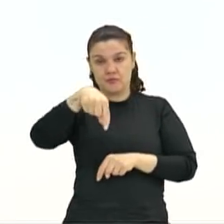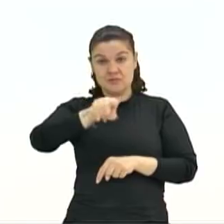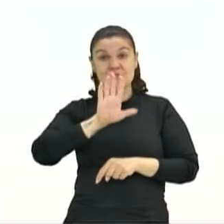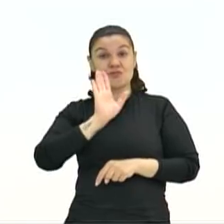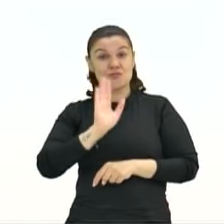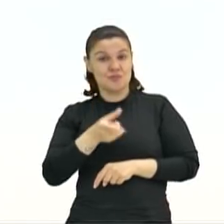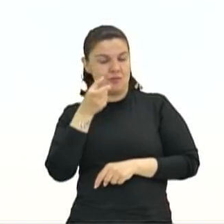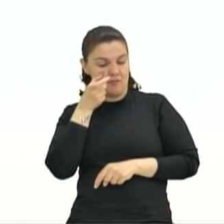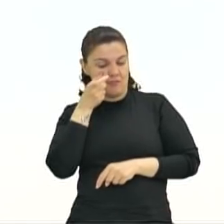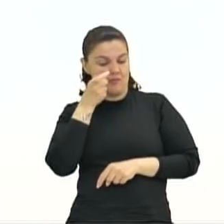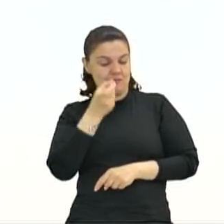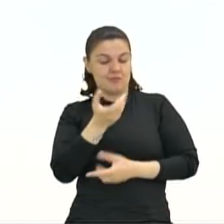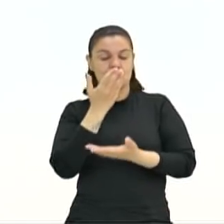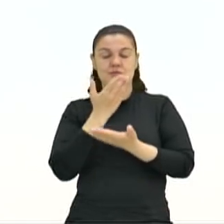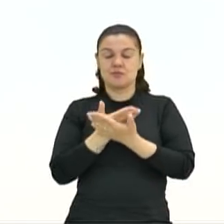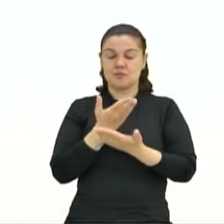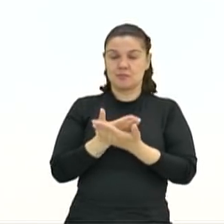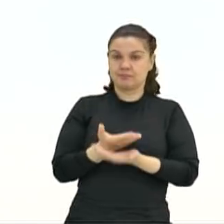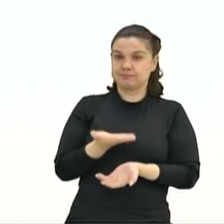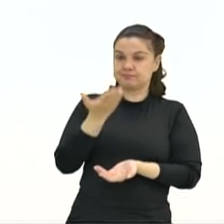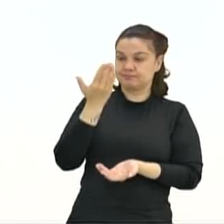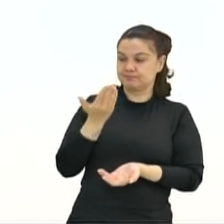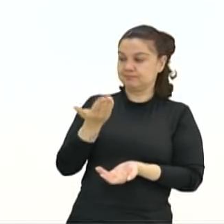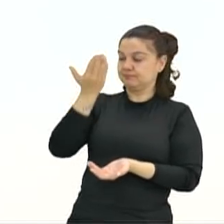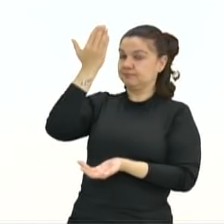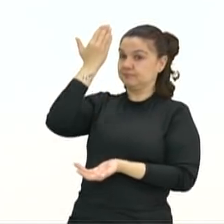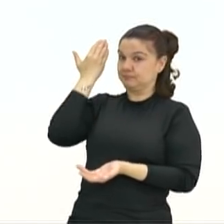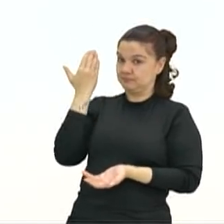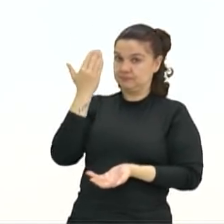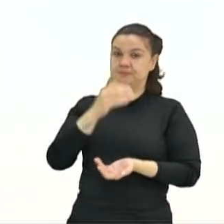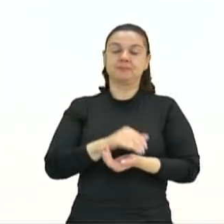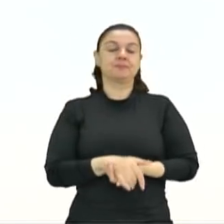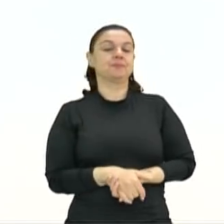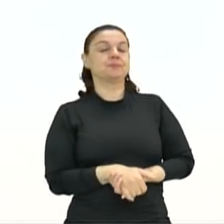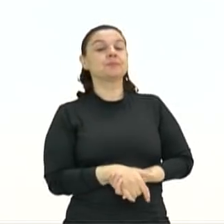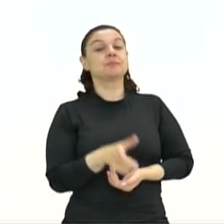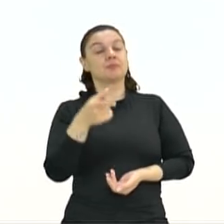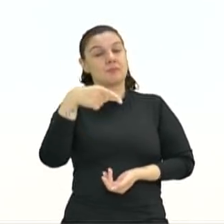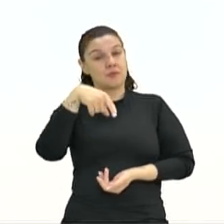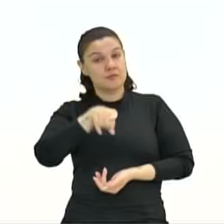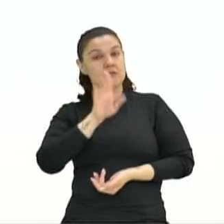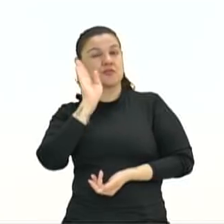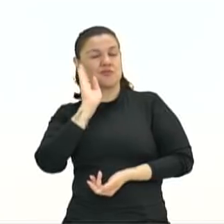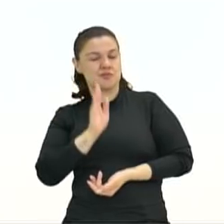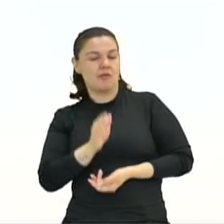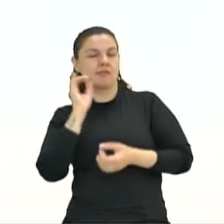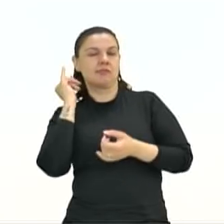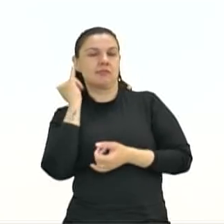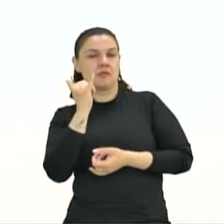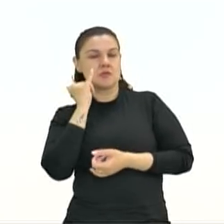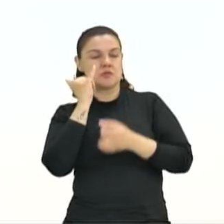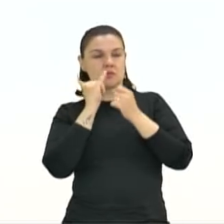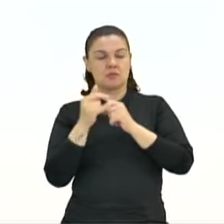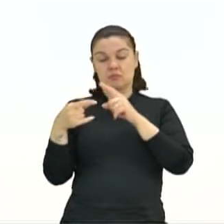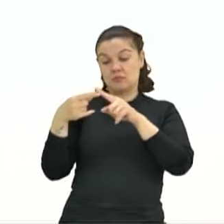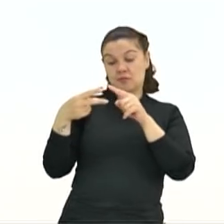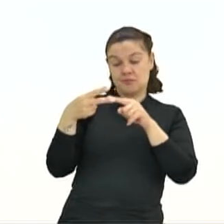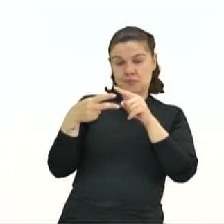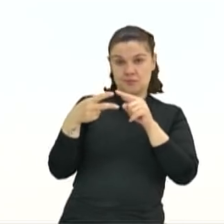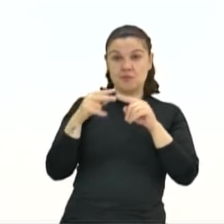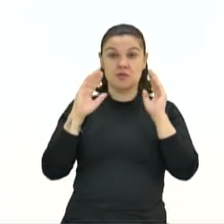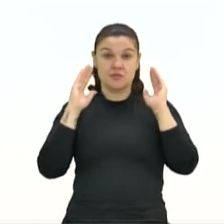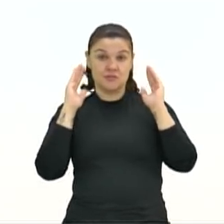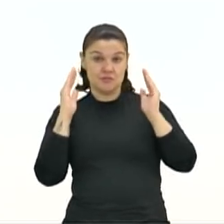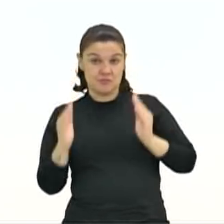também já sabem o que é. Nós estudamos isso em aulas anteriores e hoje já enfatizei duas